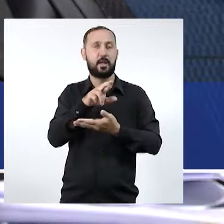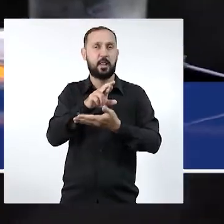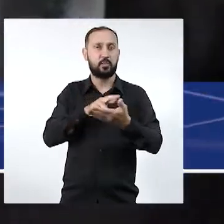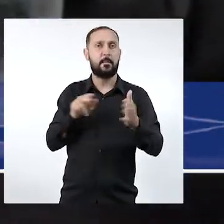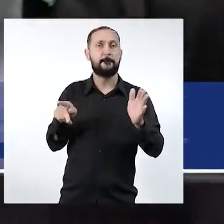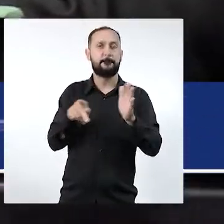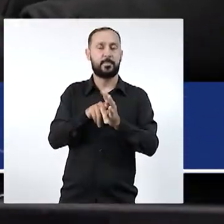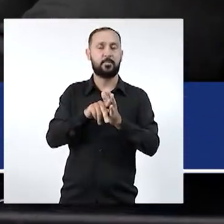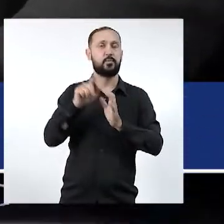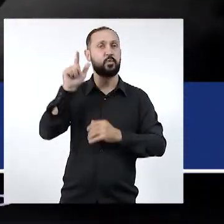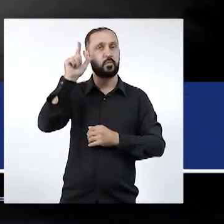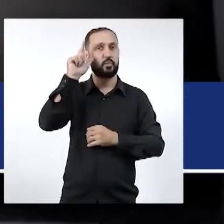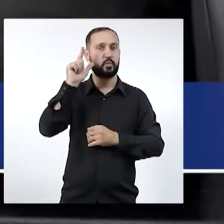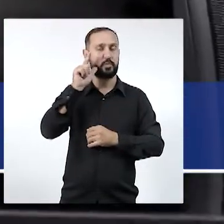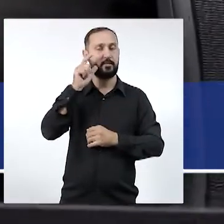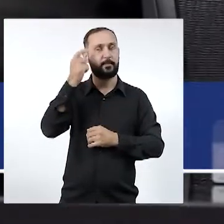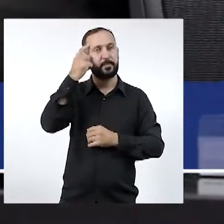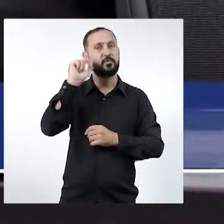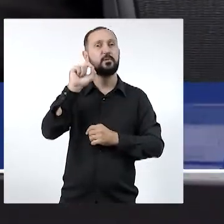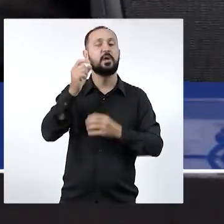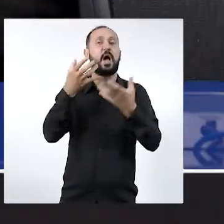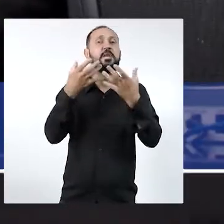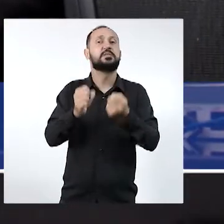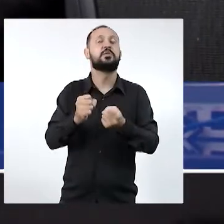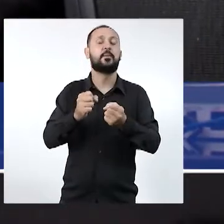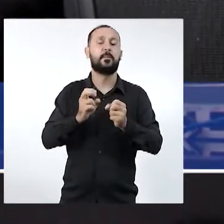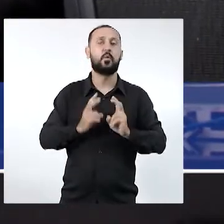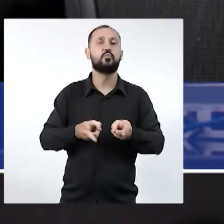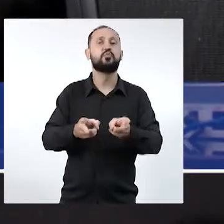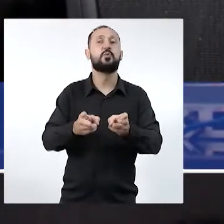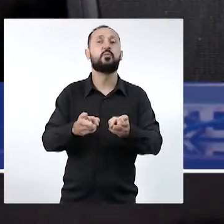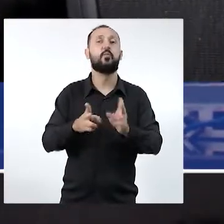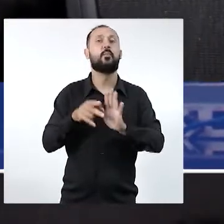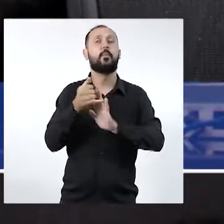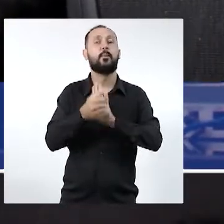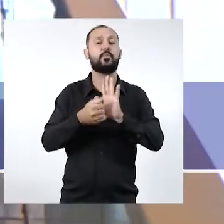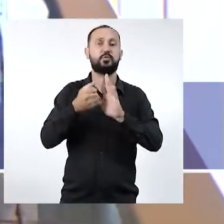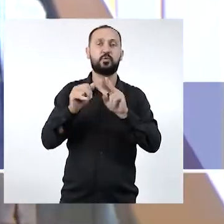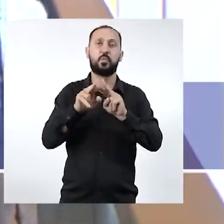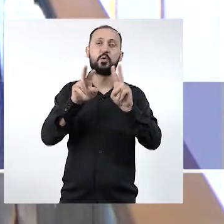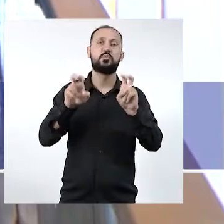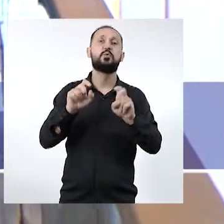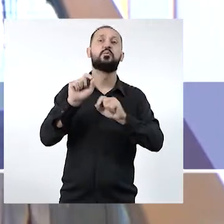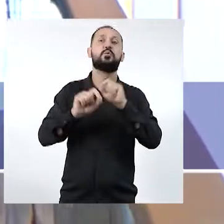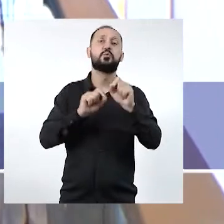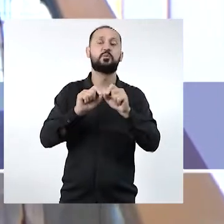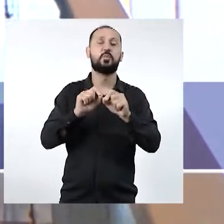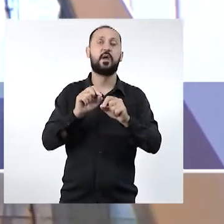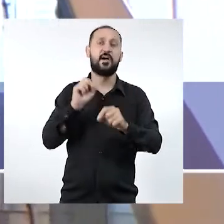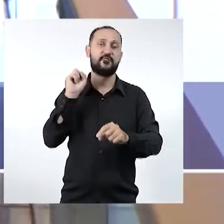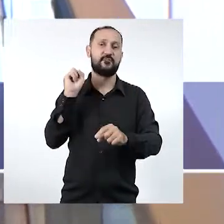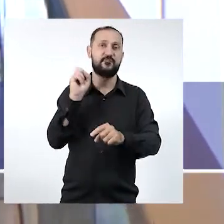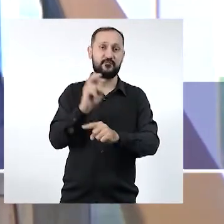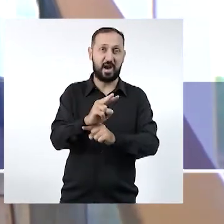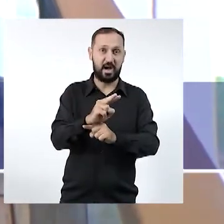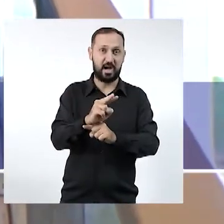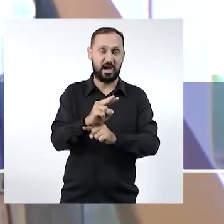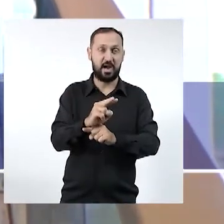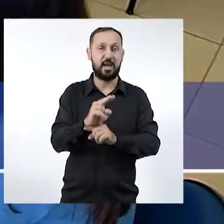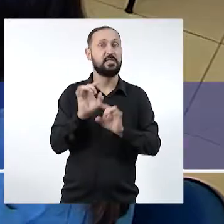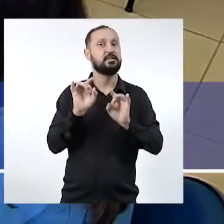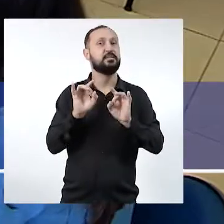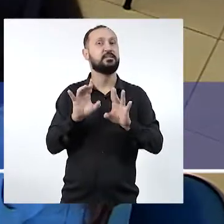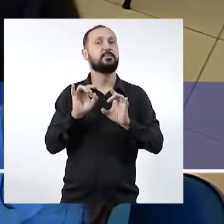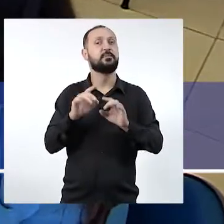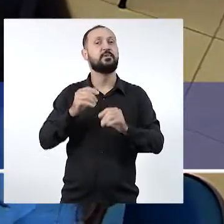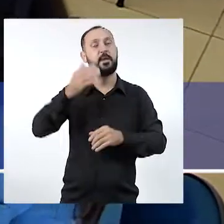projetos. De relatoria do deputado Lídio Lopes, foi considerado apto à tramitação o projeto que trata sobre a reserva de vagas